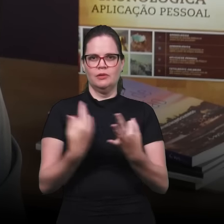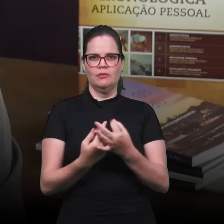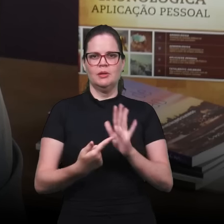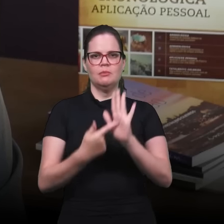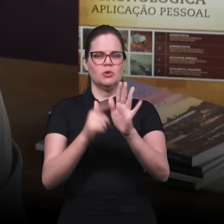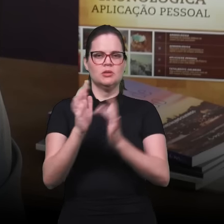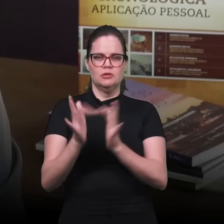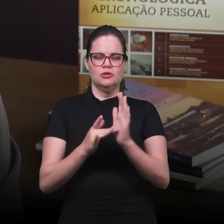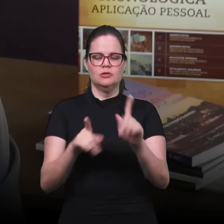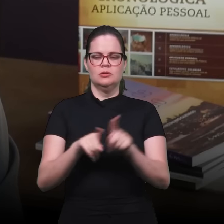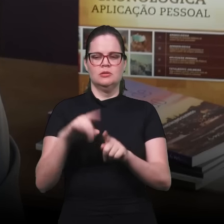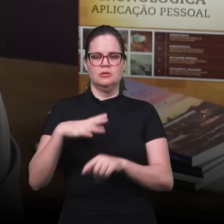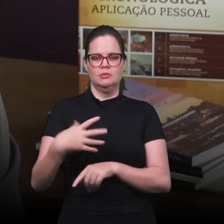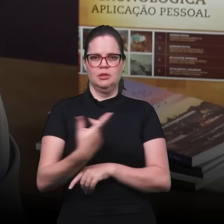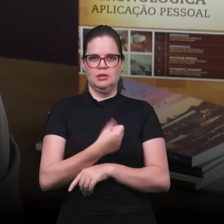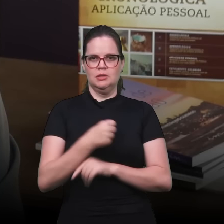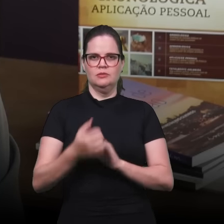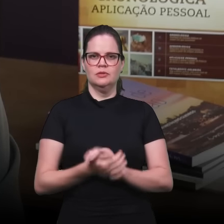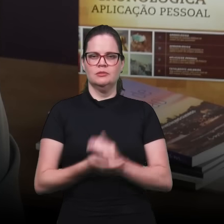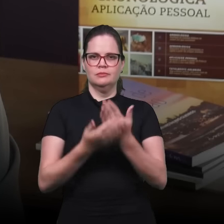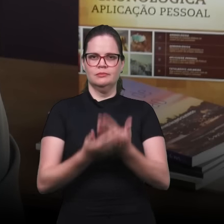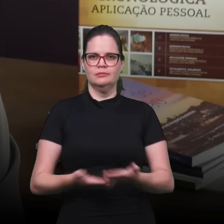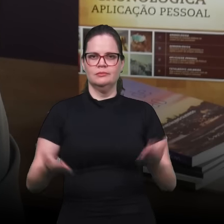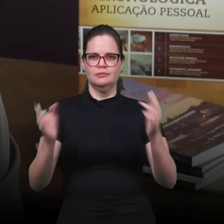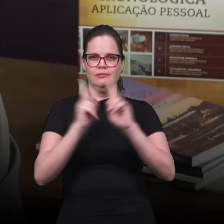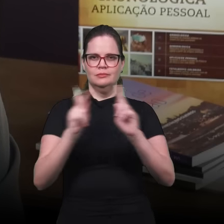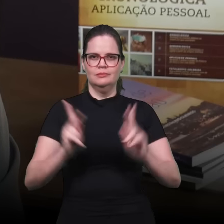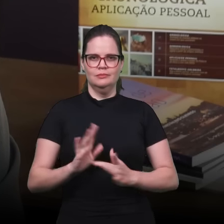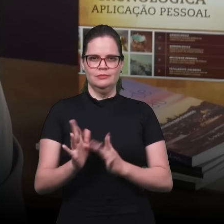da salvação, que é o mais importante. A todos, a